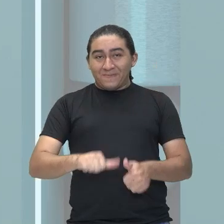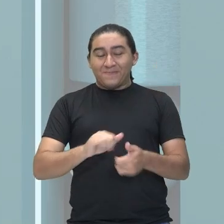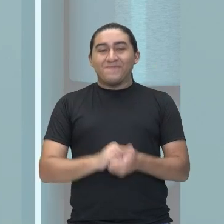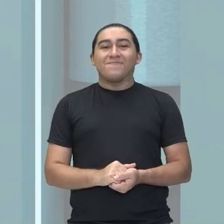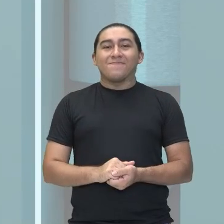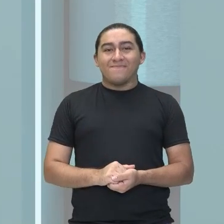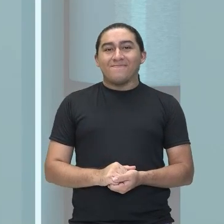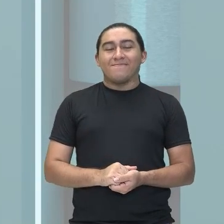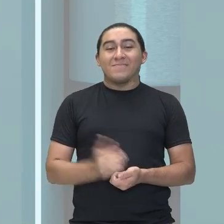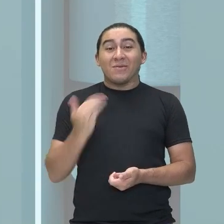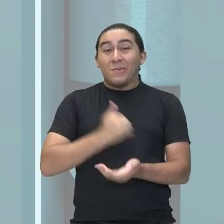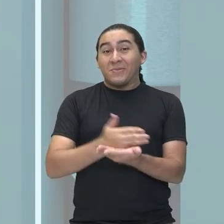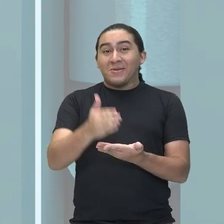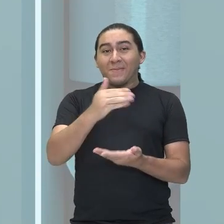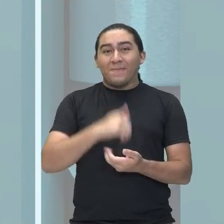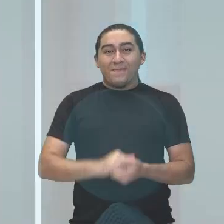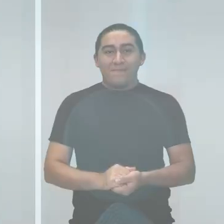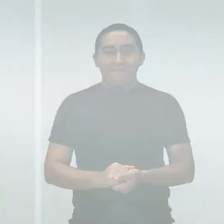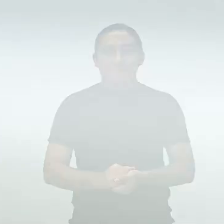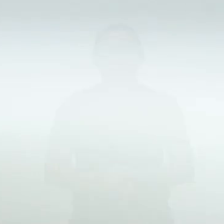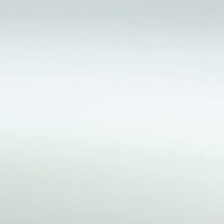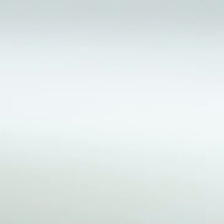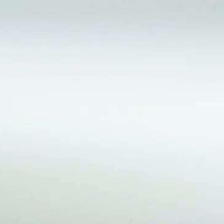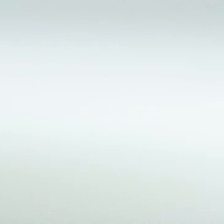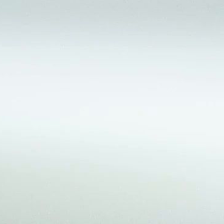avaliação. Vamos lá para a nossa aula?